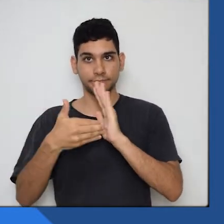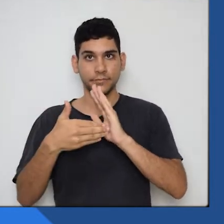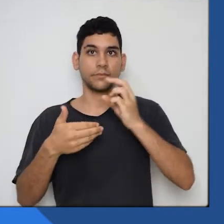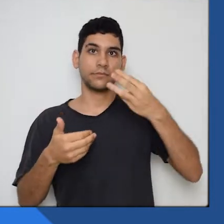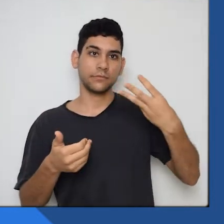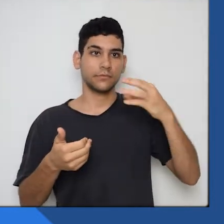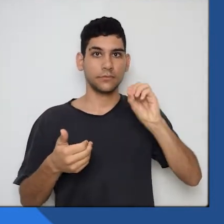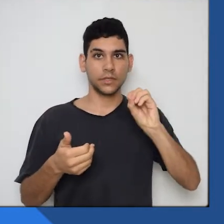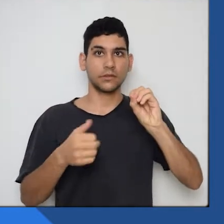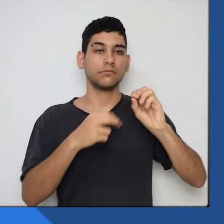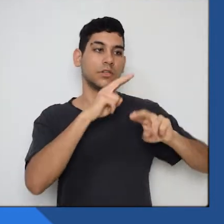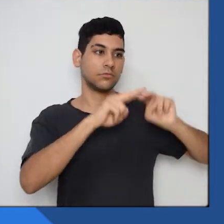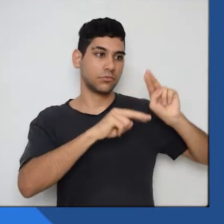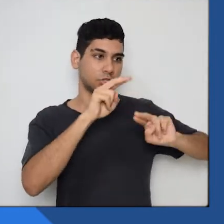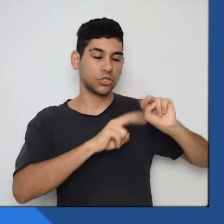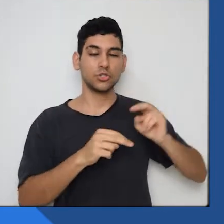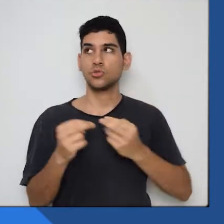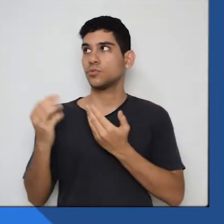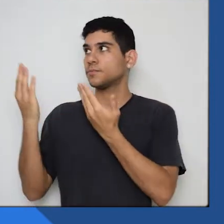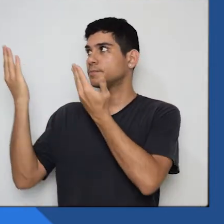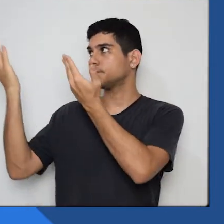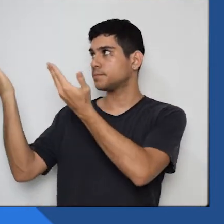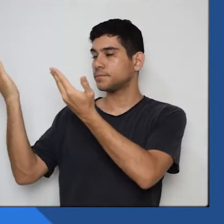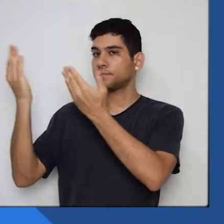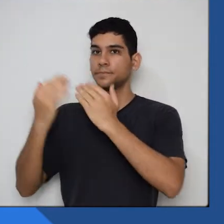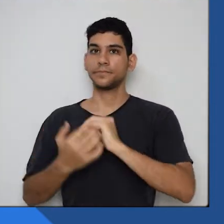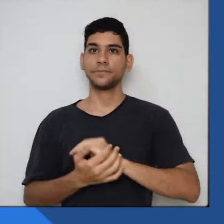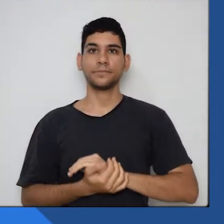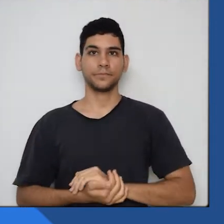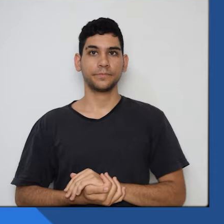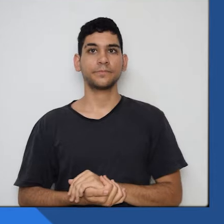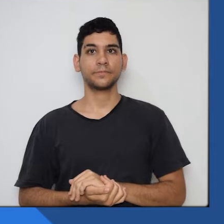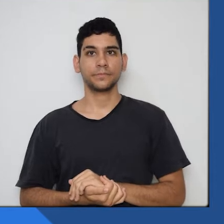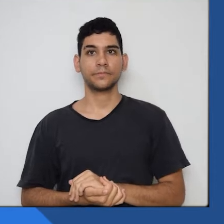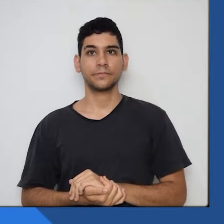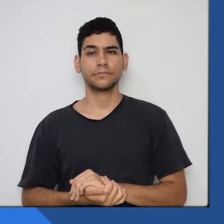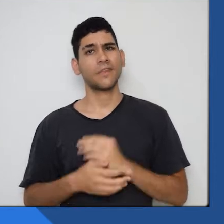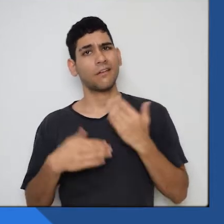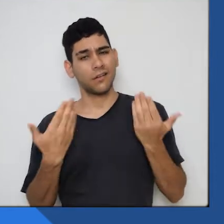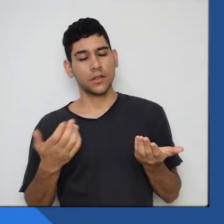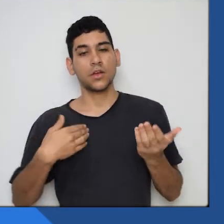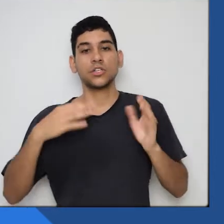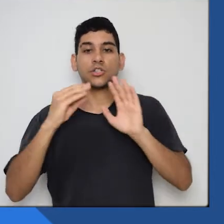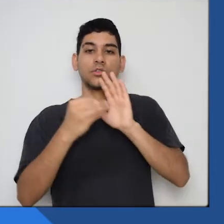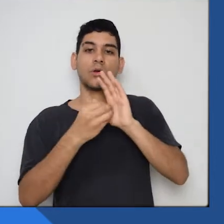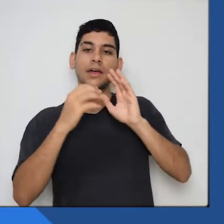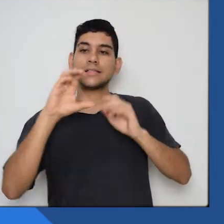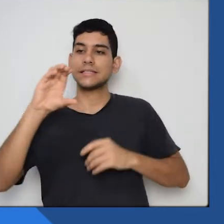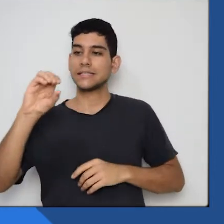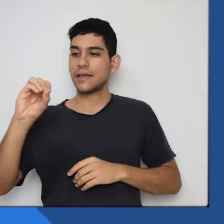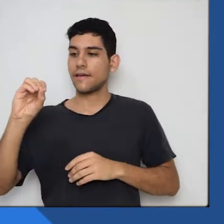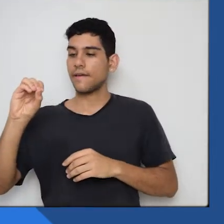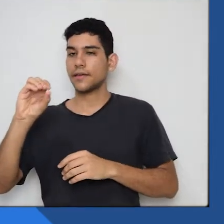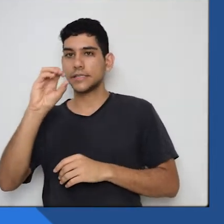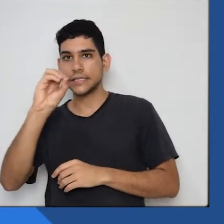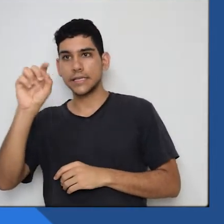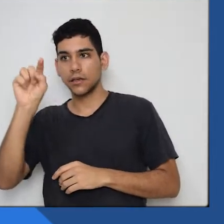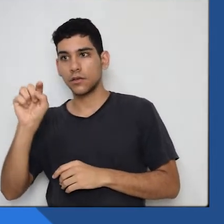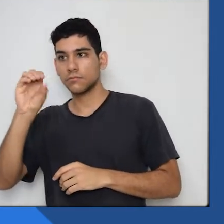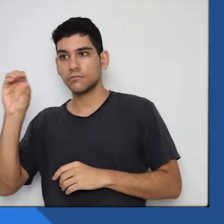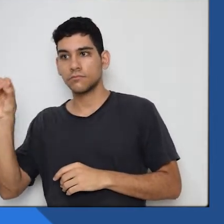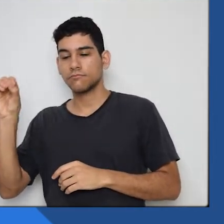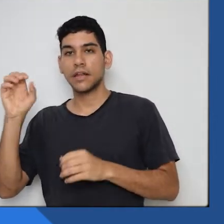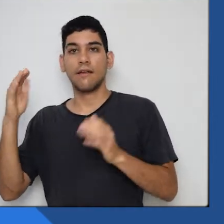de junho até 30 de junho. Geralmente a gente coloca a 0 hora até